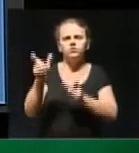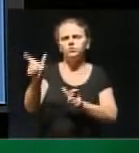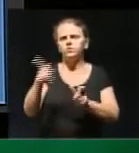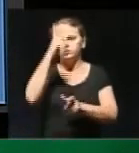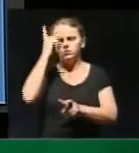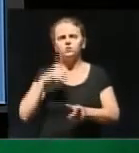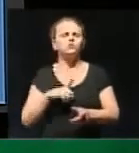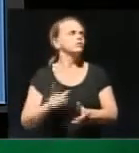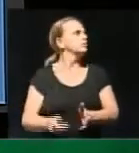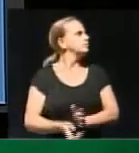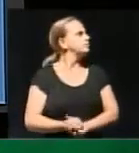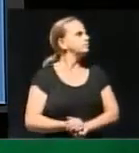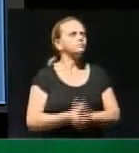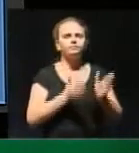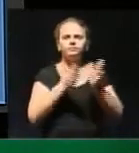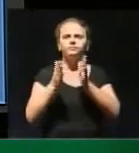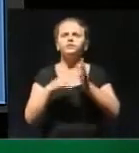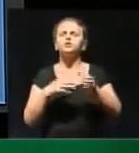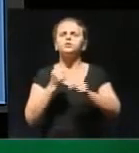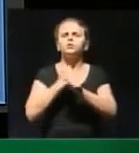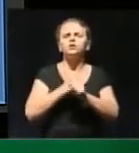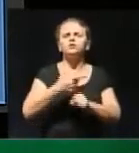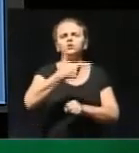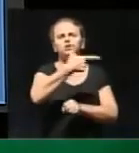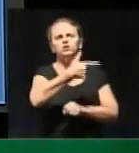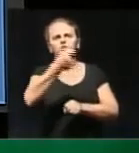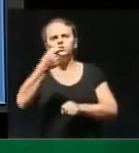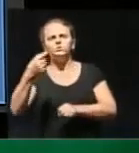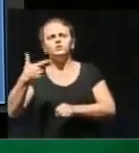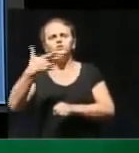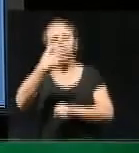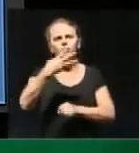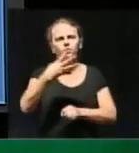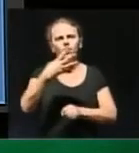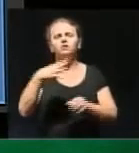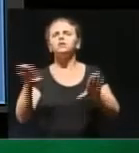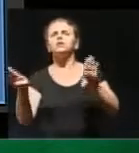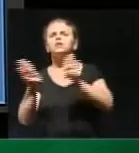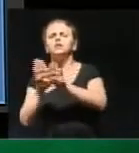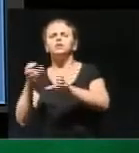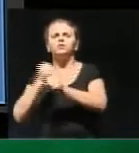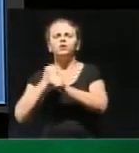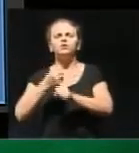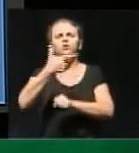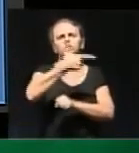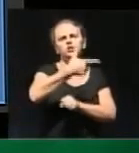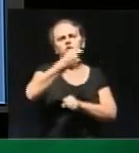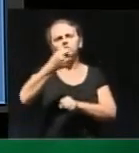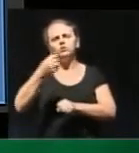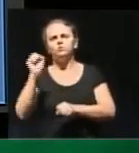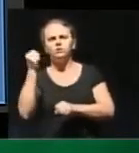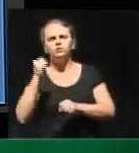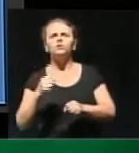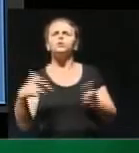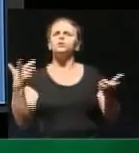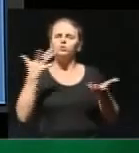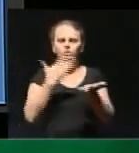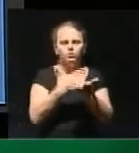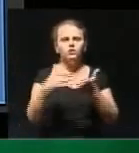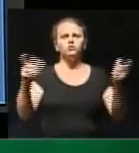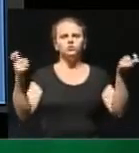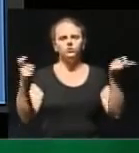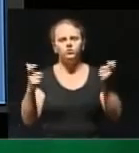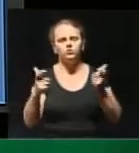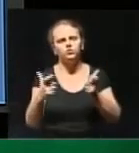2008, a mediana de carga viral das pessoas com HIV em São Francisco vem caindo e, como consequência,